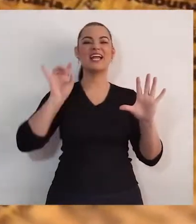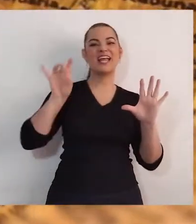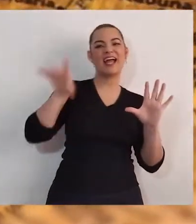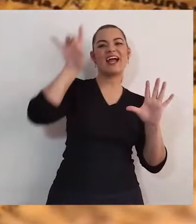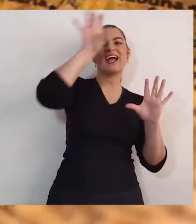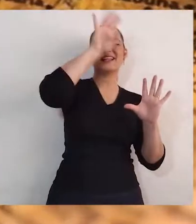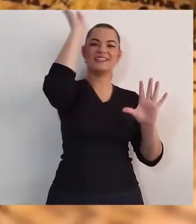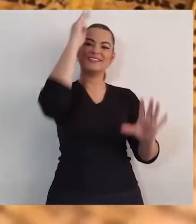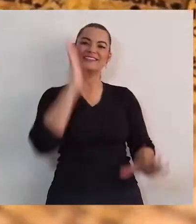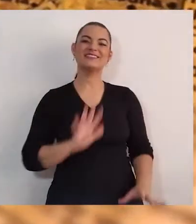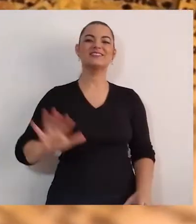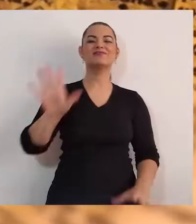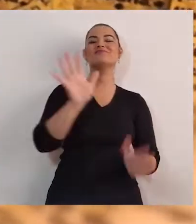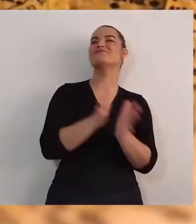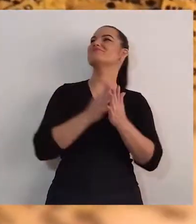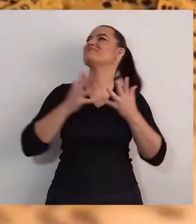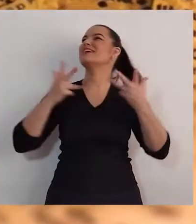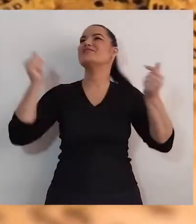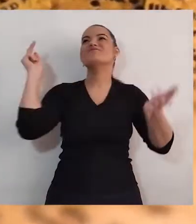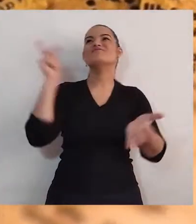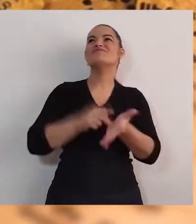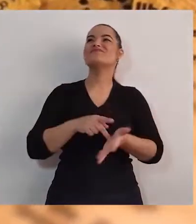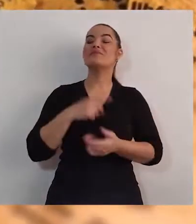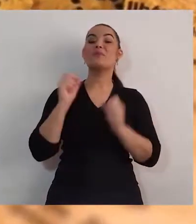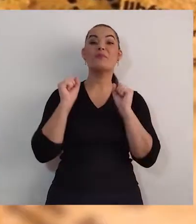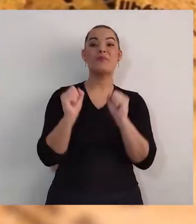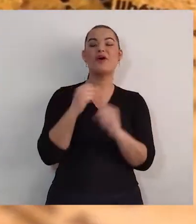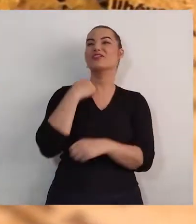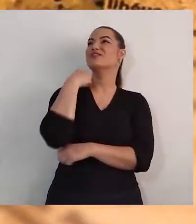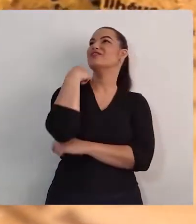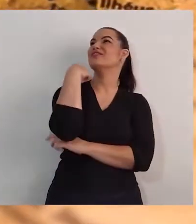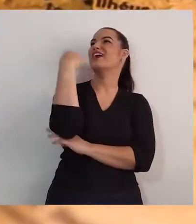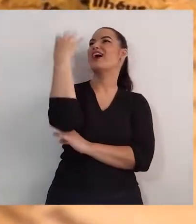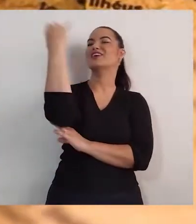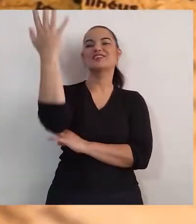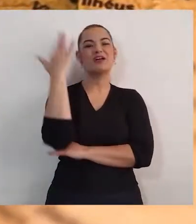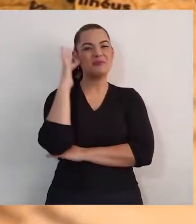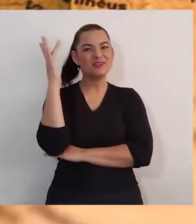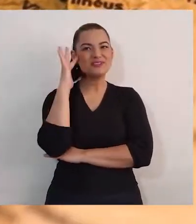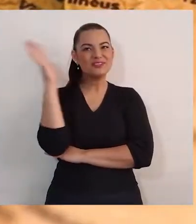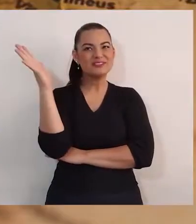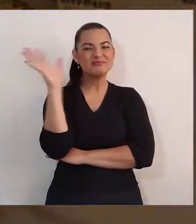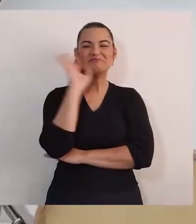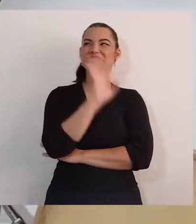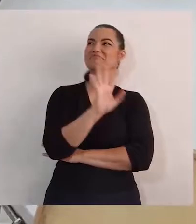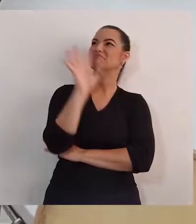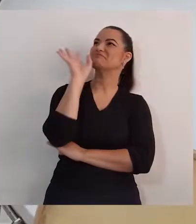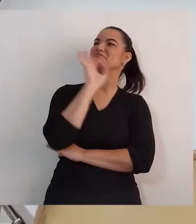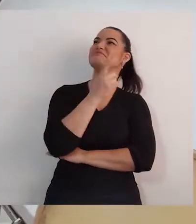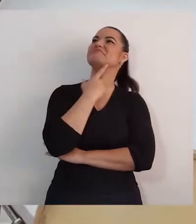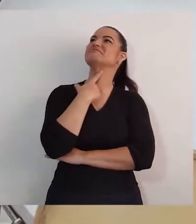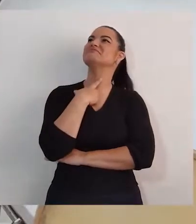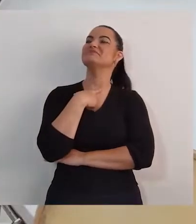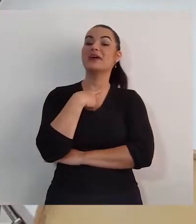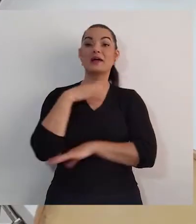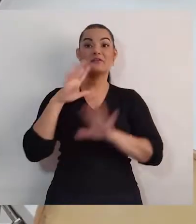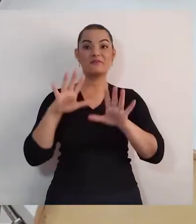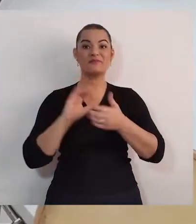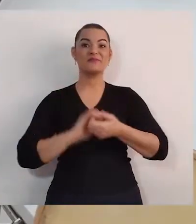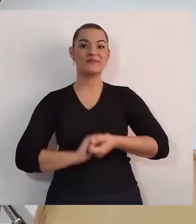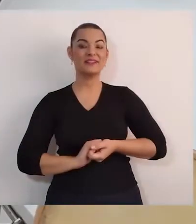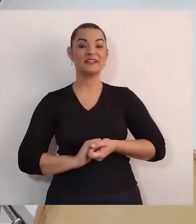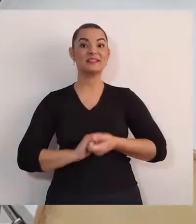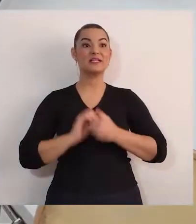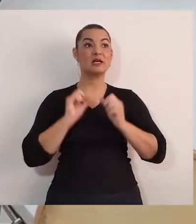todo, conhecendo tudo o que existe de bom por aí. Você já pensou? Bem,